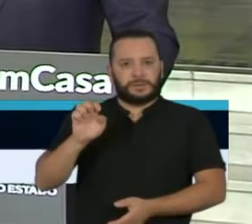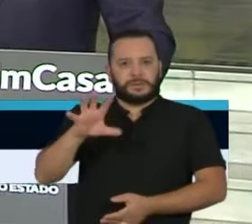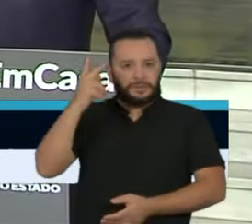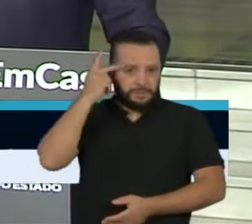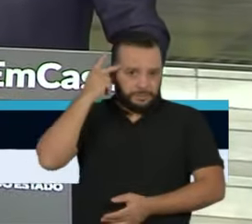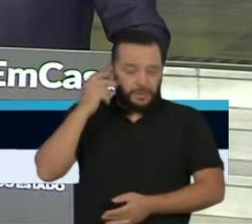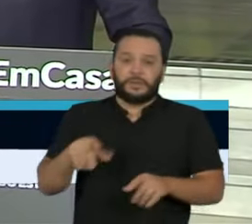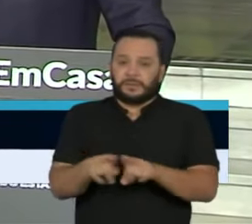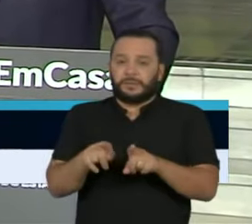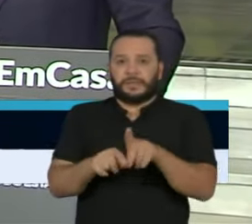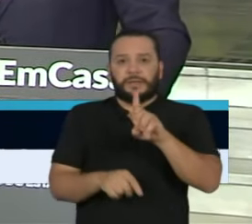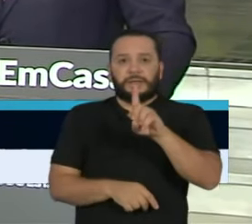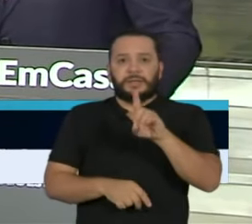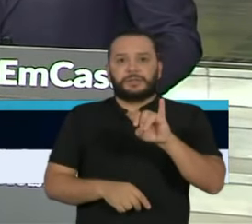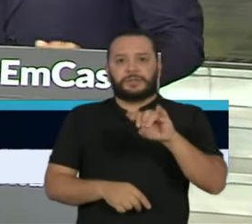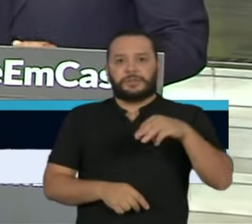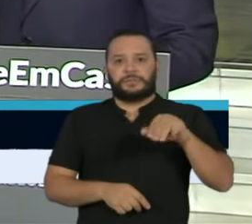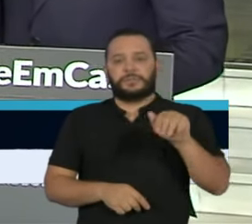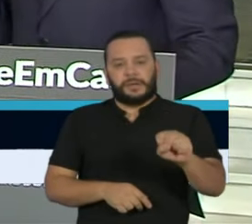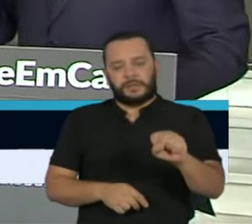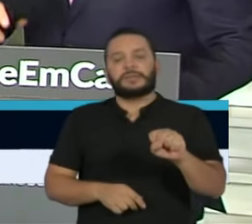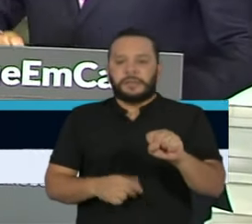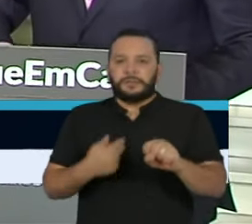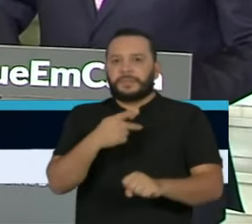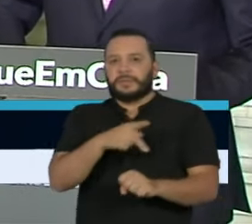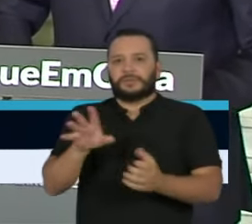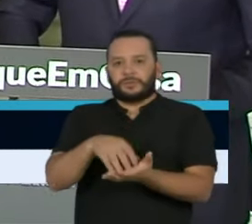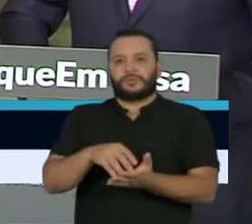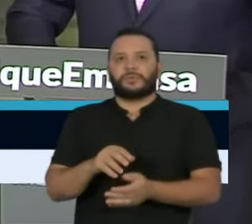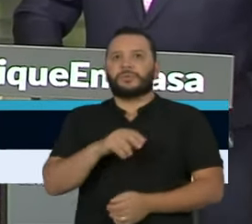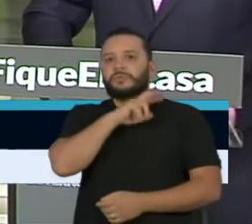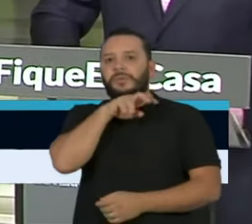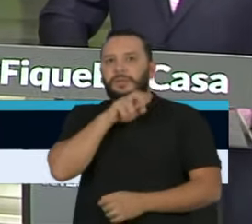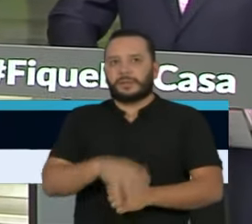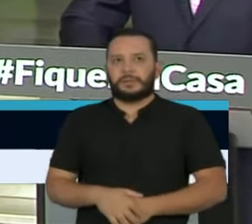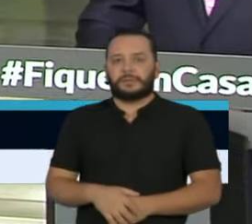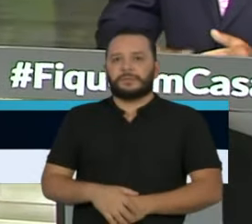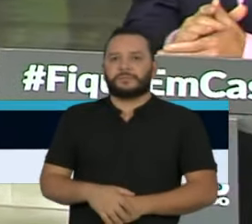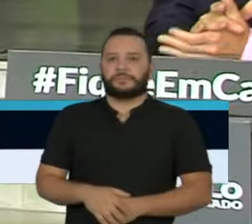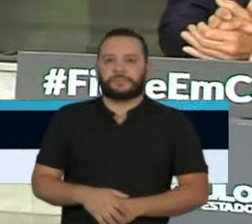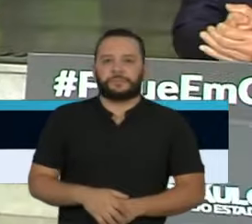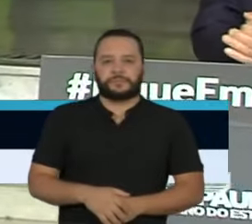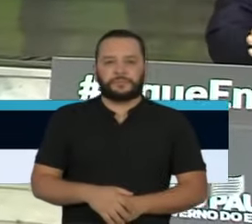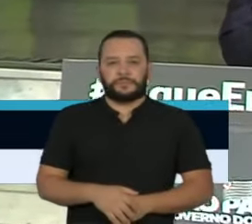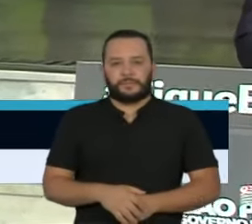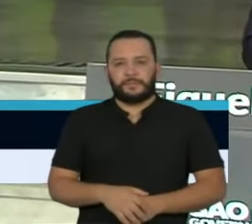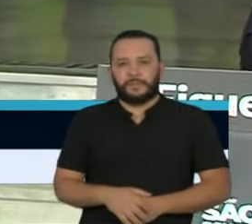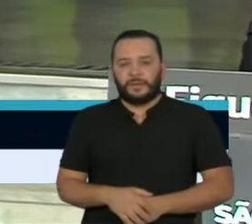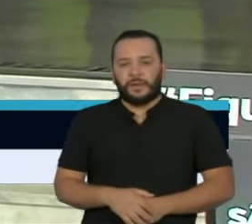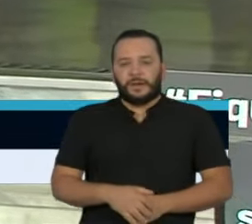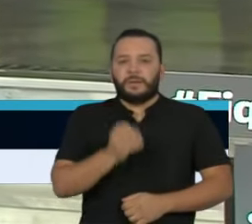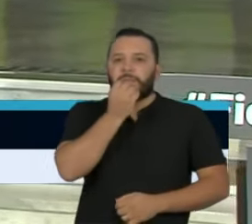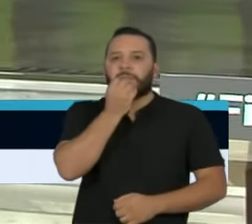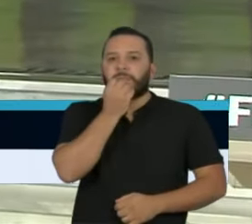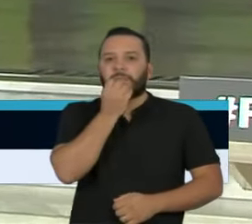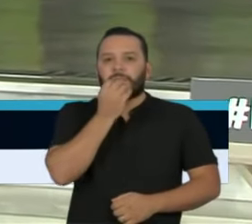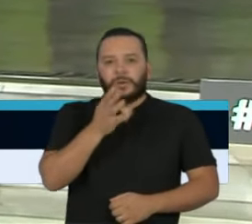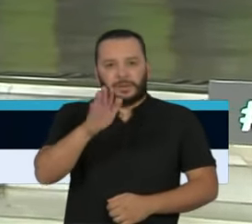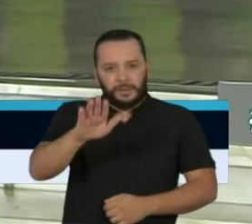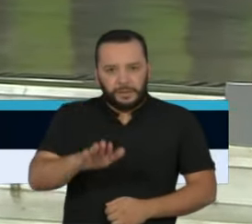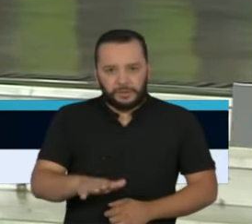Covas, presidente do Instituto Butantan. Bruno. Boa tarde a todos. Prefeitura de São